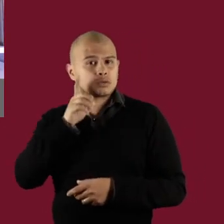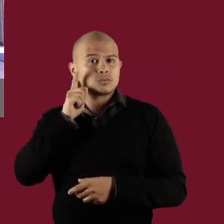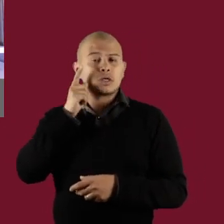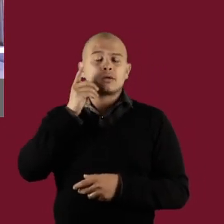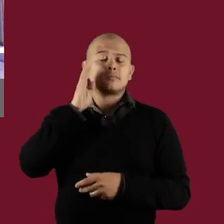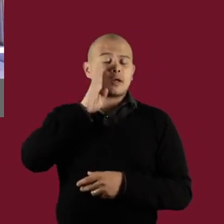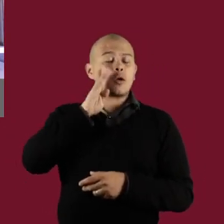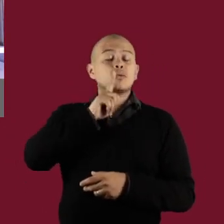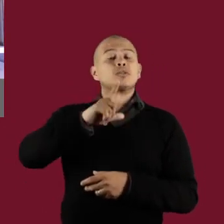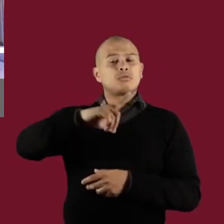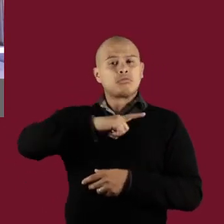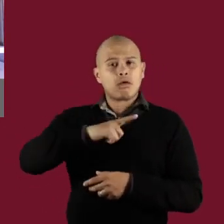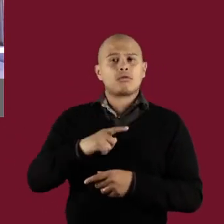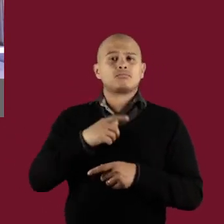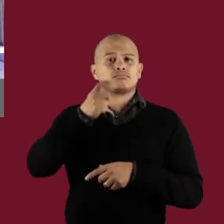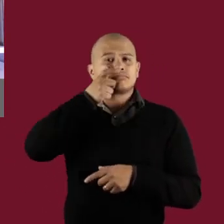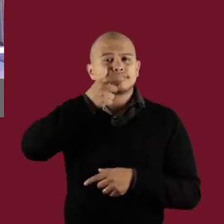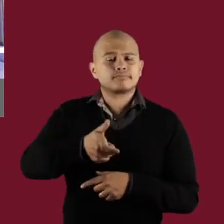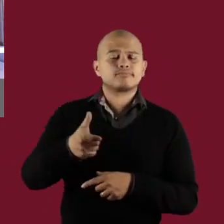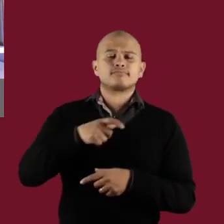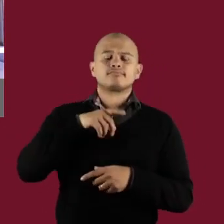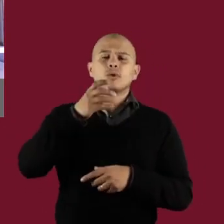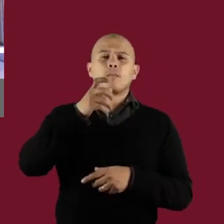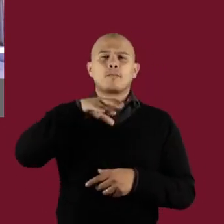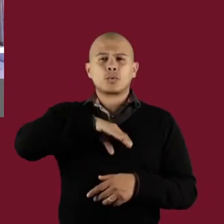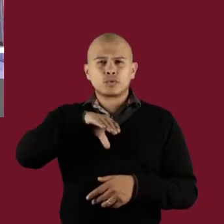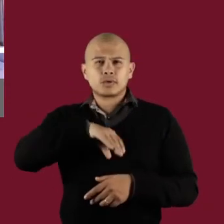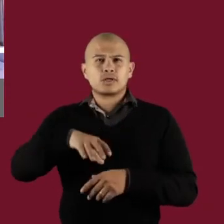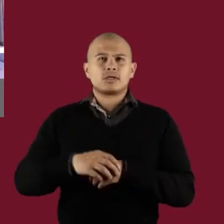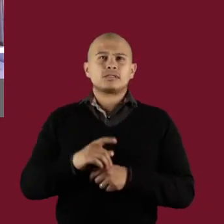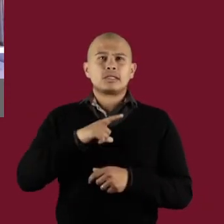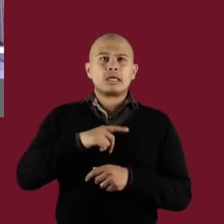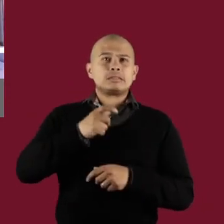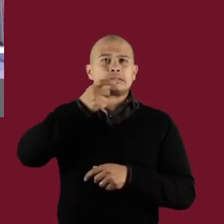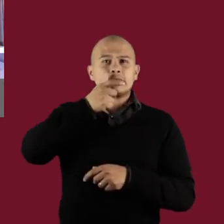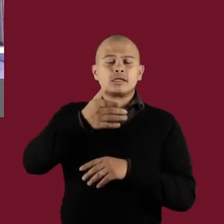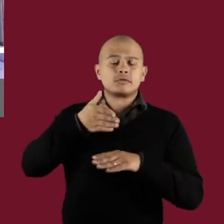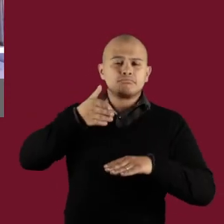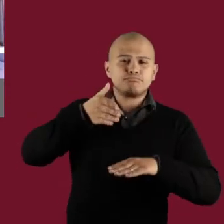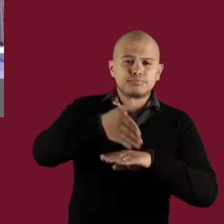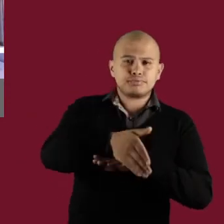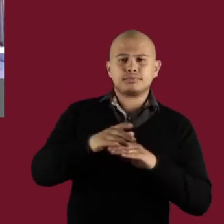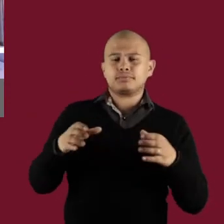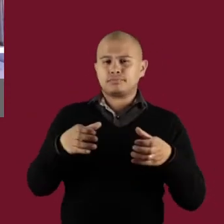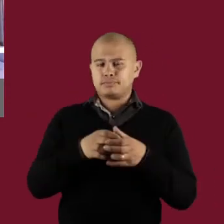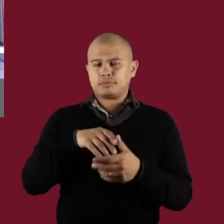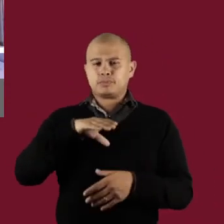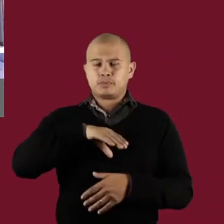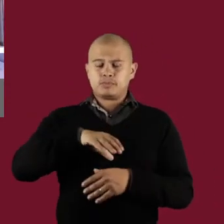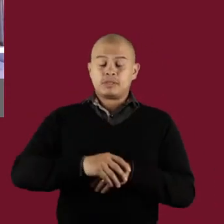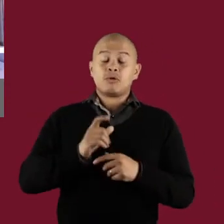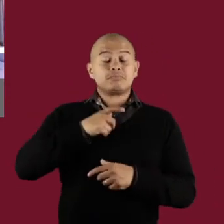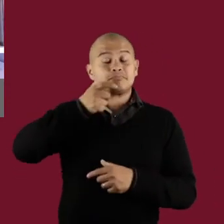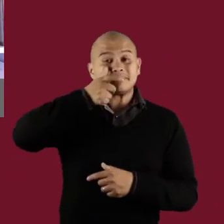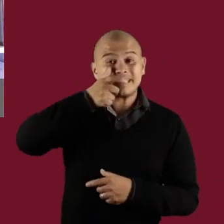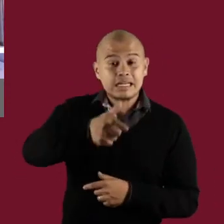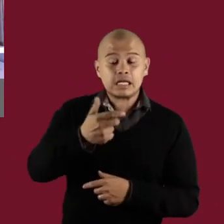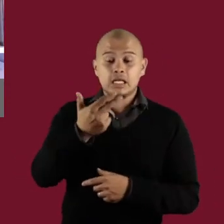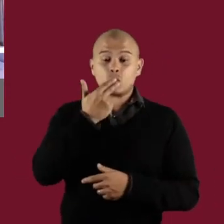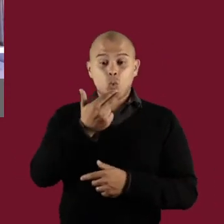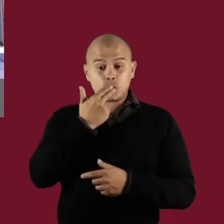fazer parte da observação da CPLP, não é verdade? Então, o interesse pela língua reflete, de